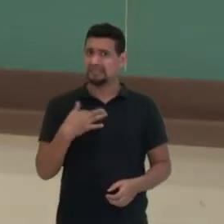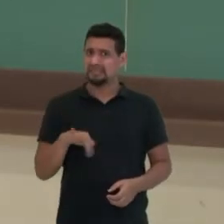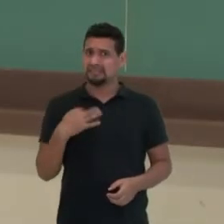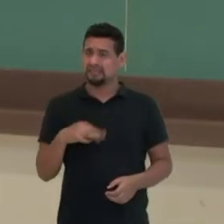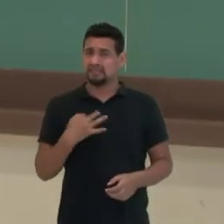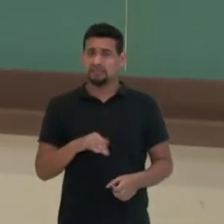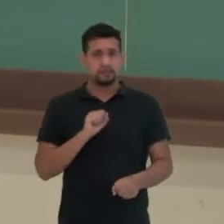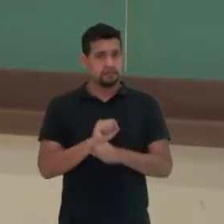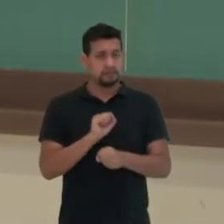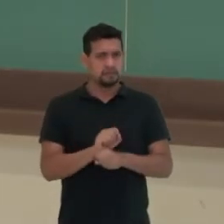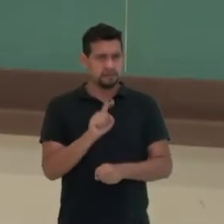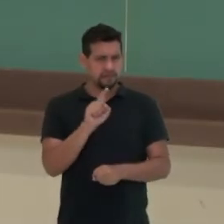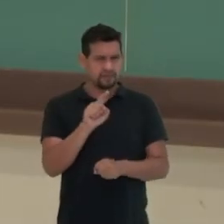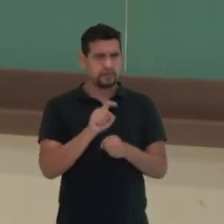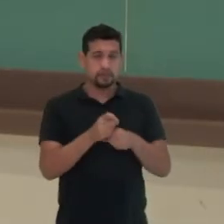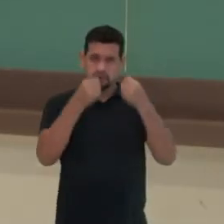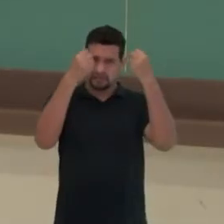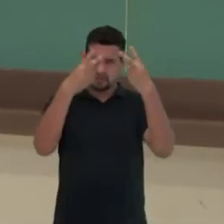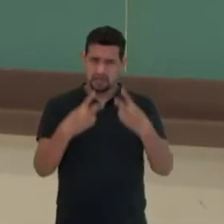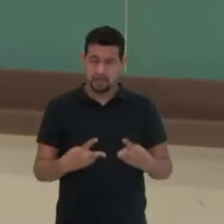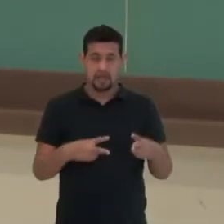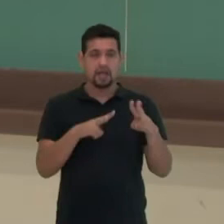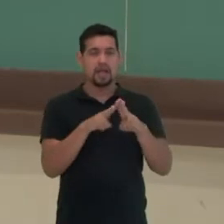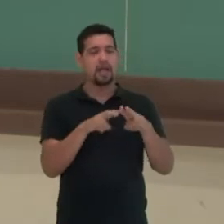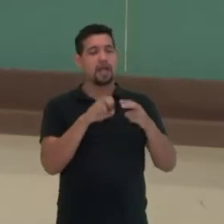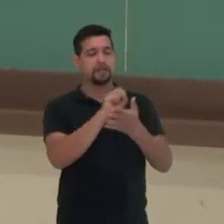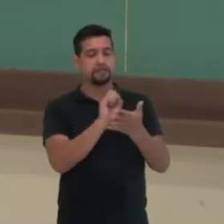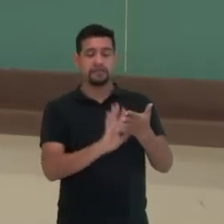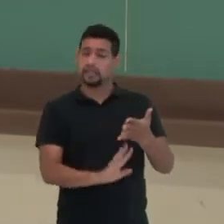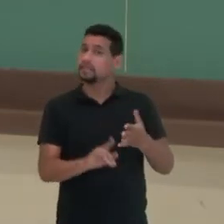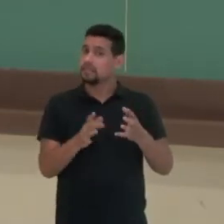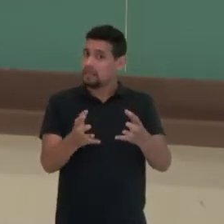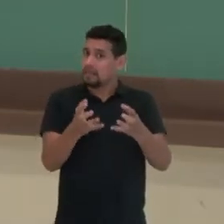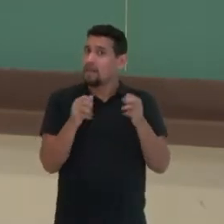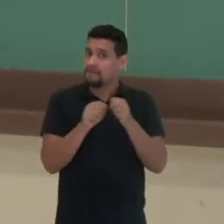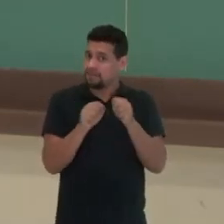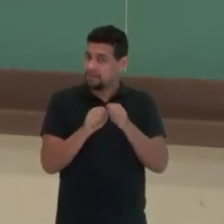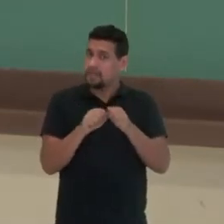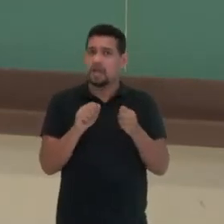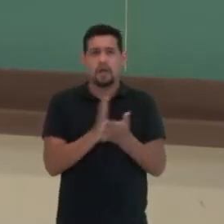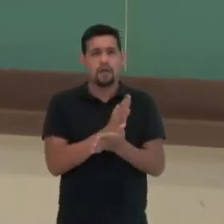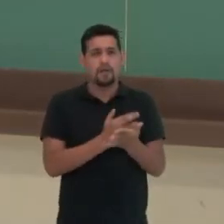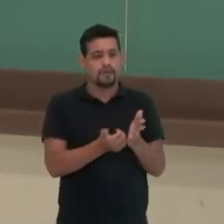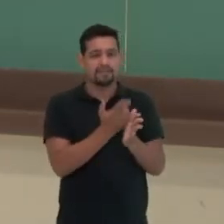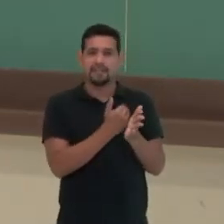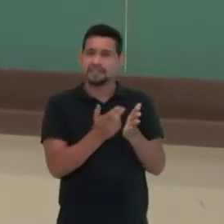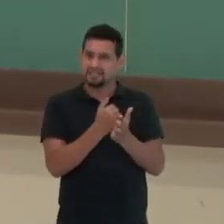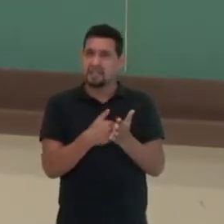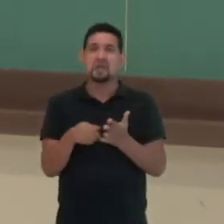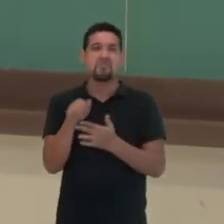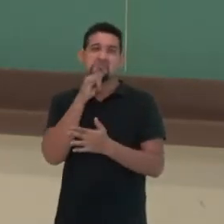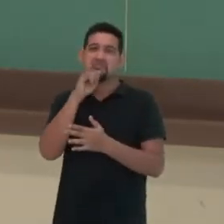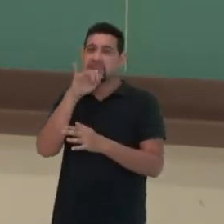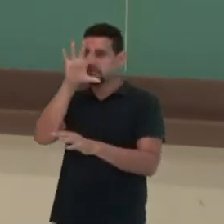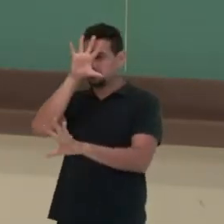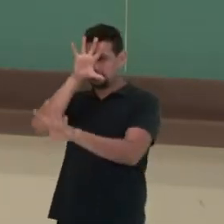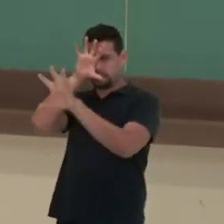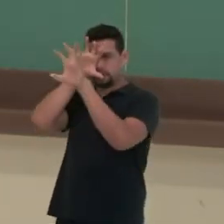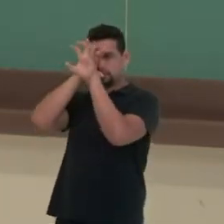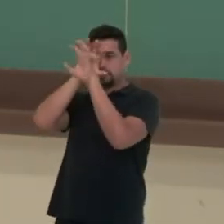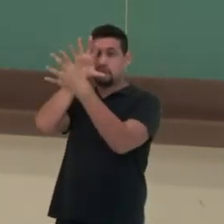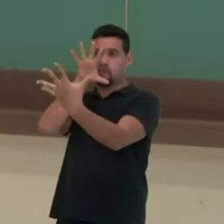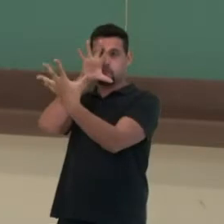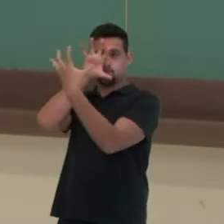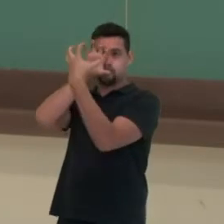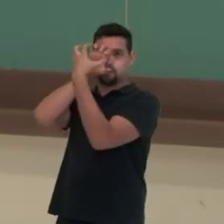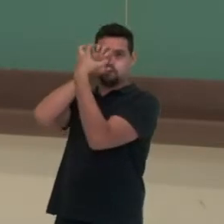vou dar um tempinho para você registrar essa atividade. Se você quiser fazer uma ilustração, fique à vontade, tá? Como você